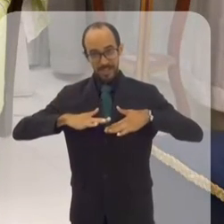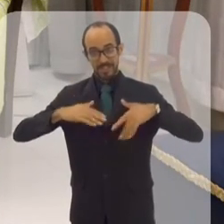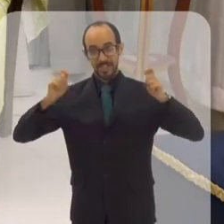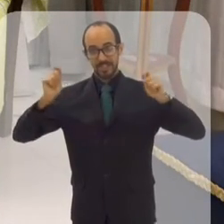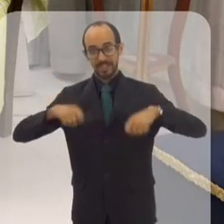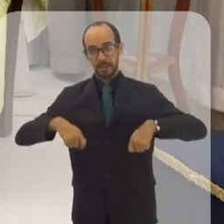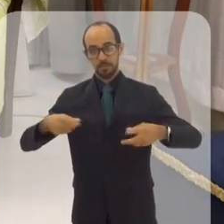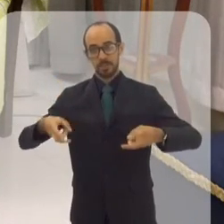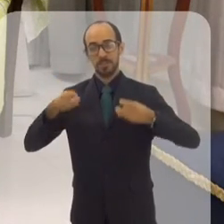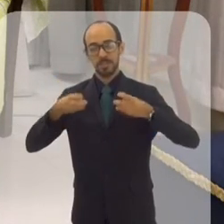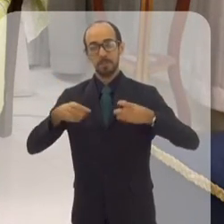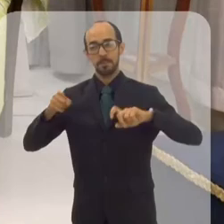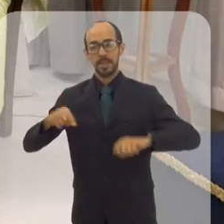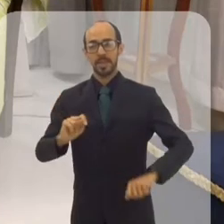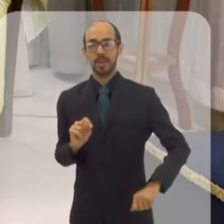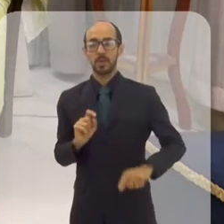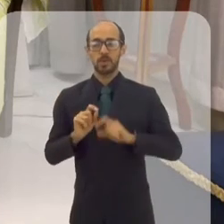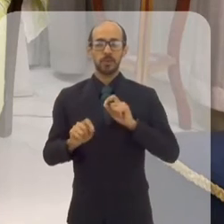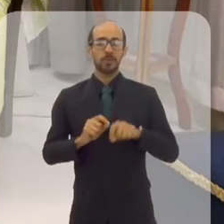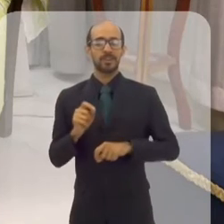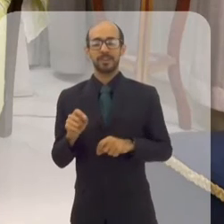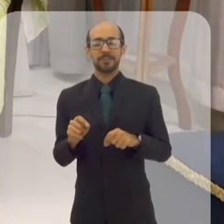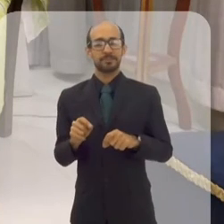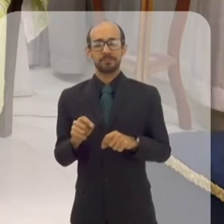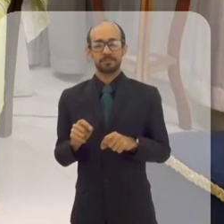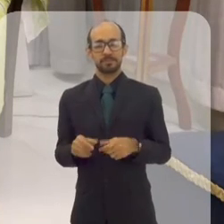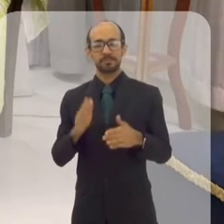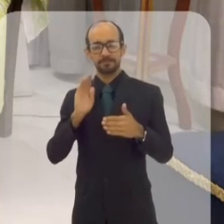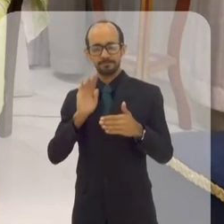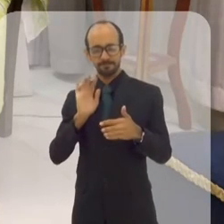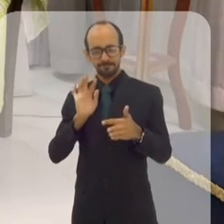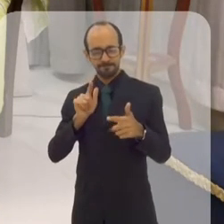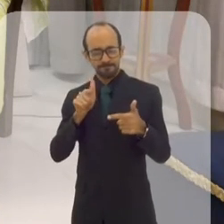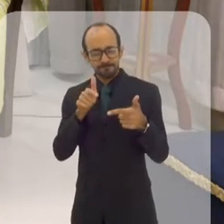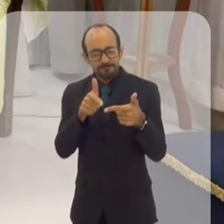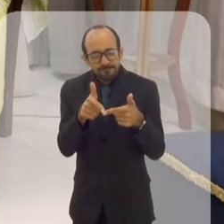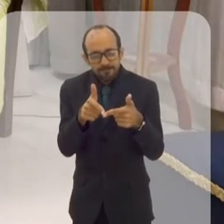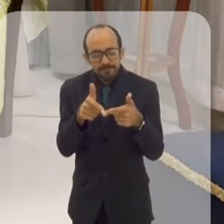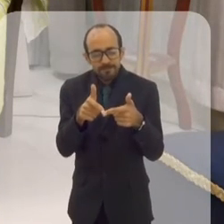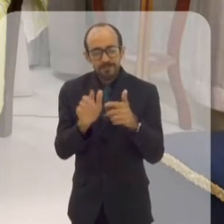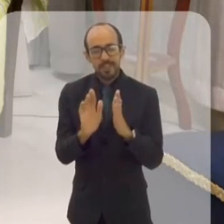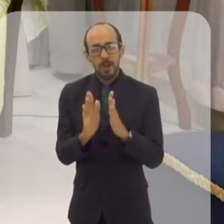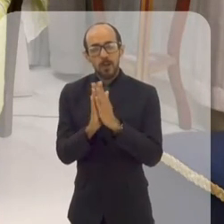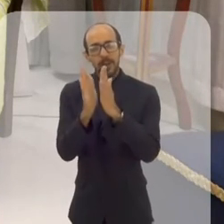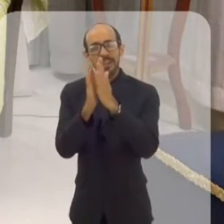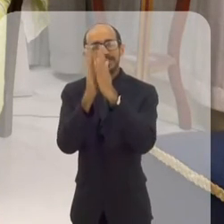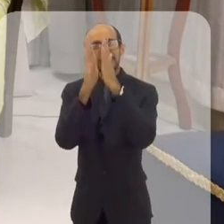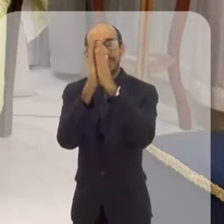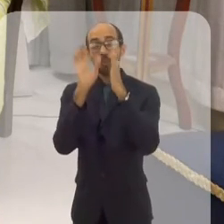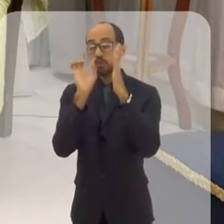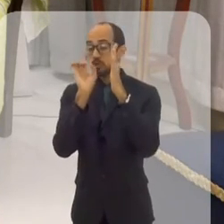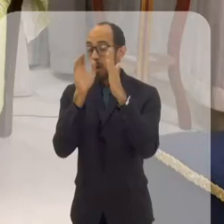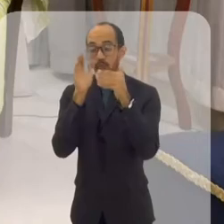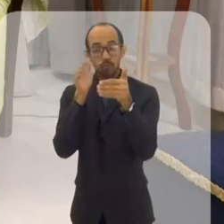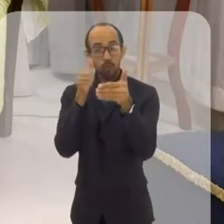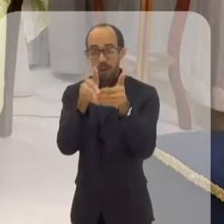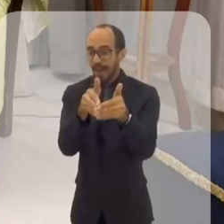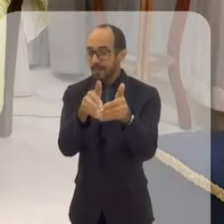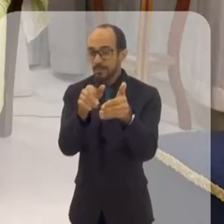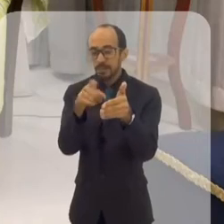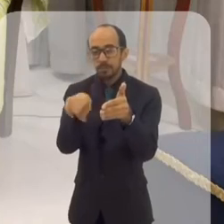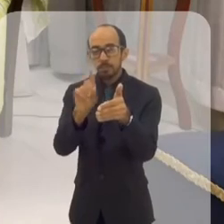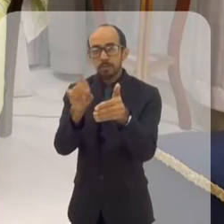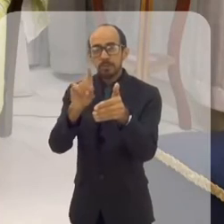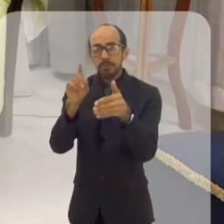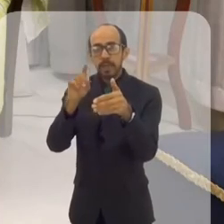tranquila aí você consegue perceber que você tá conseguindo se centrar só na oração que você tá fazendo ou só nos mantas que você tá